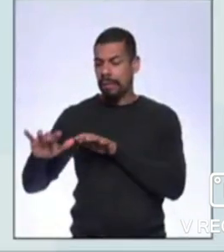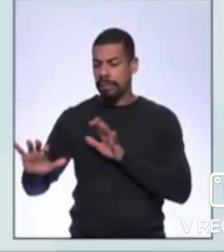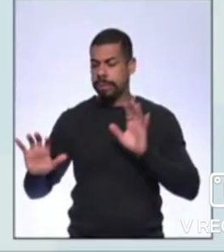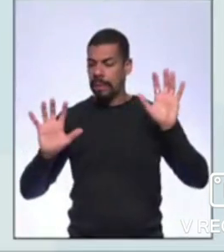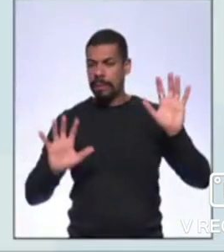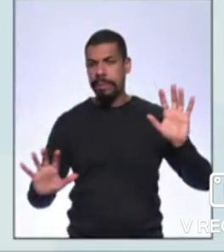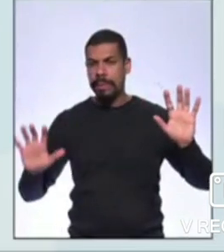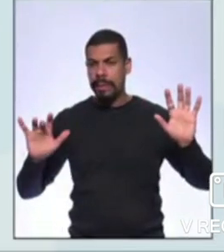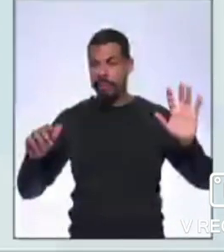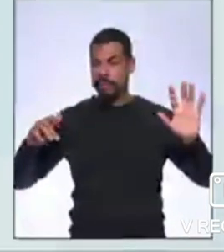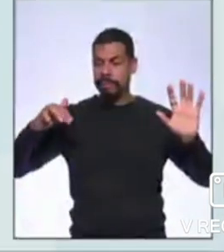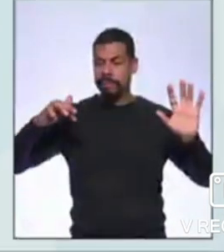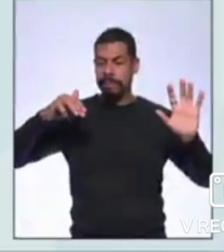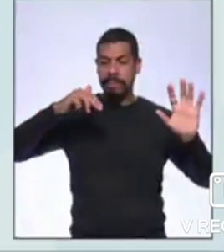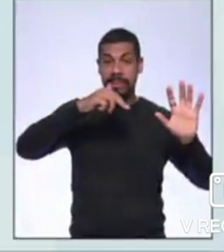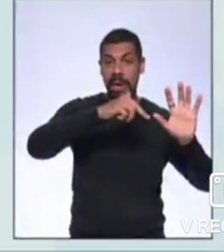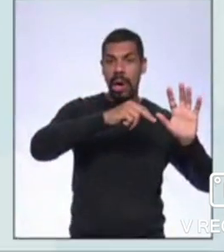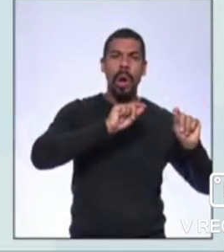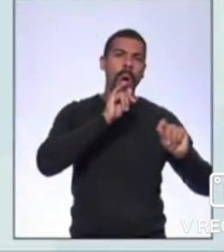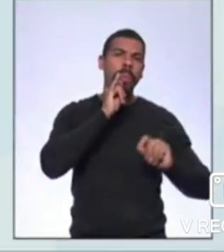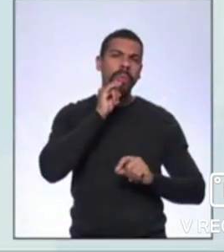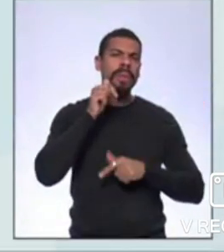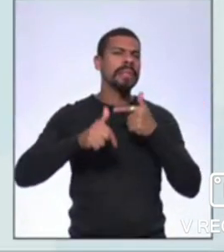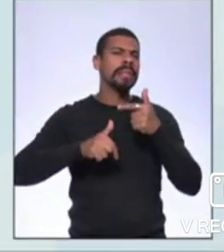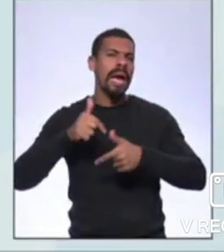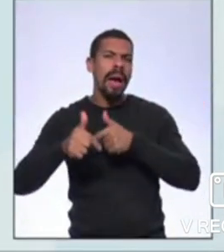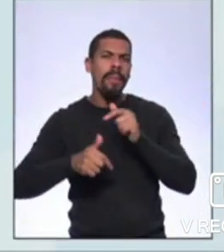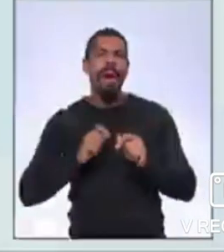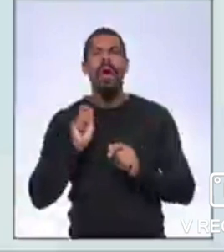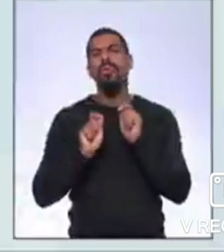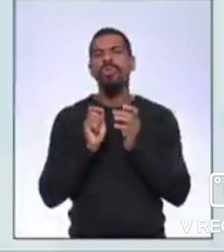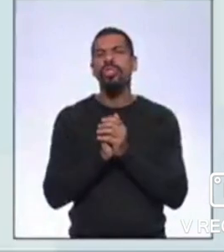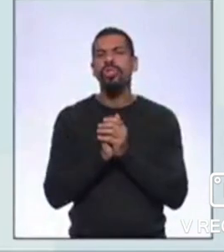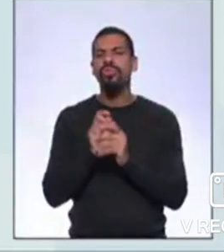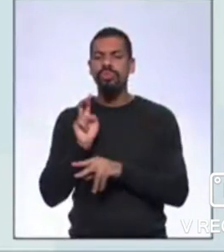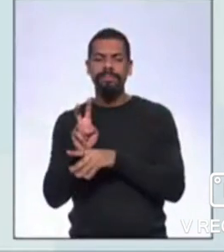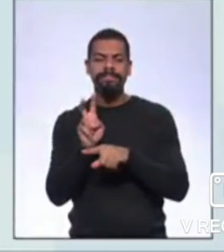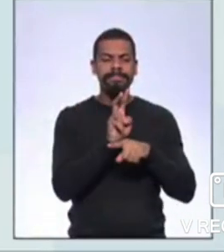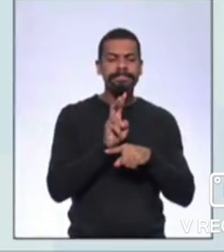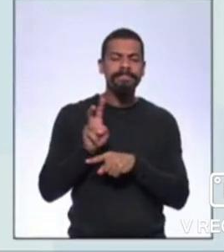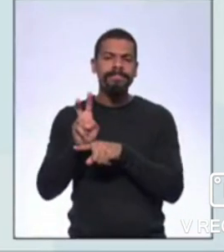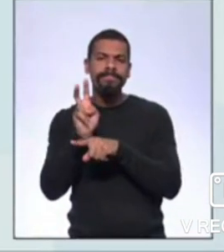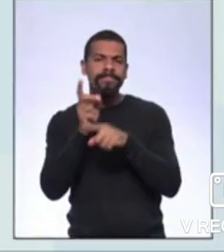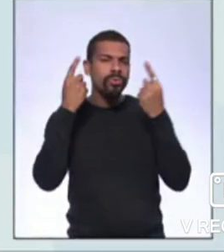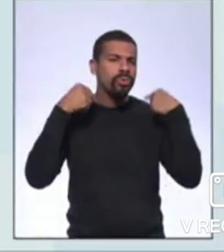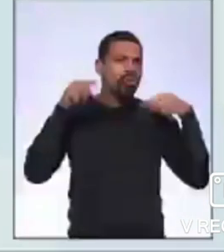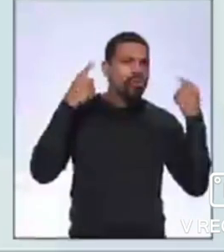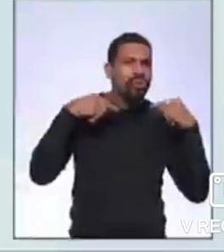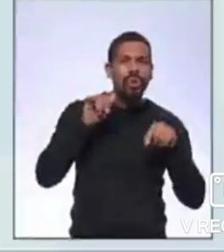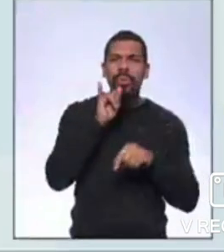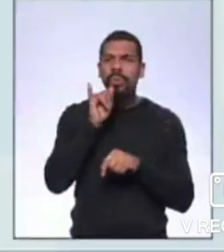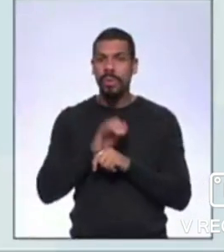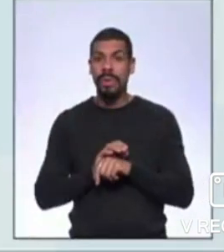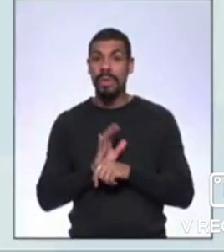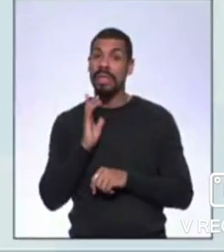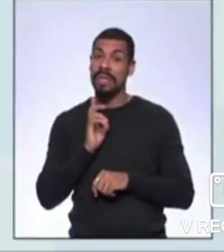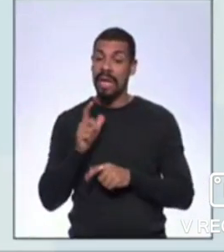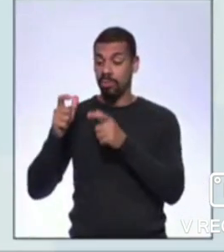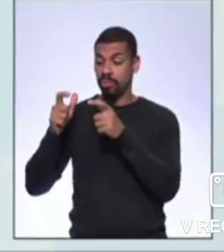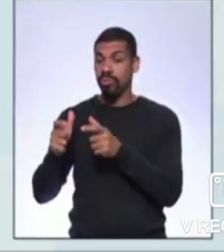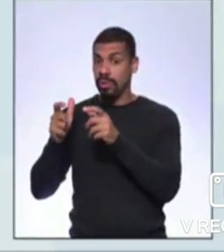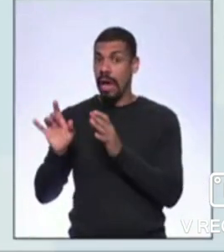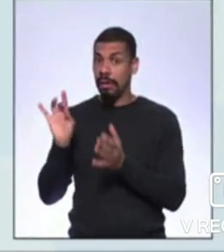hebreus viviam como seminômades, trabalhavam com pastoreio, né? Seminômade significa que eles têm um lugar fixo, mas